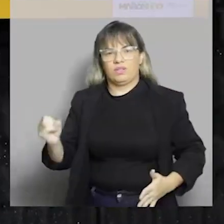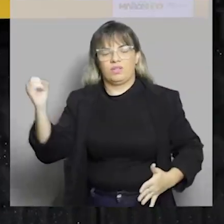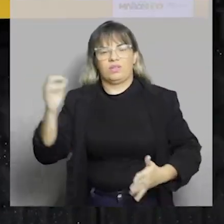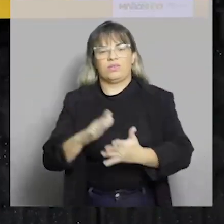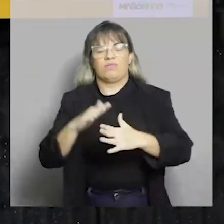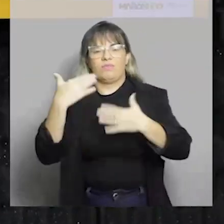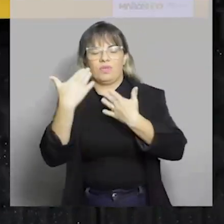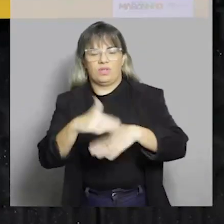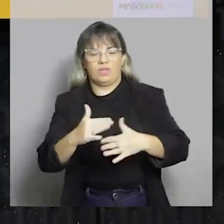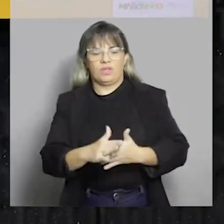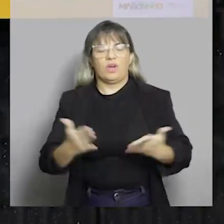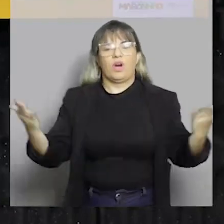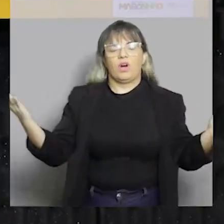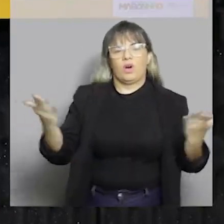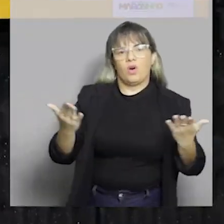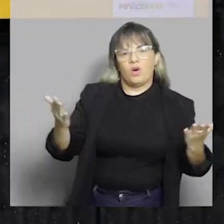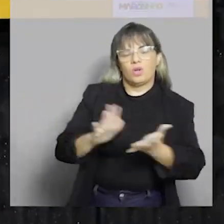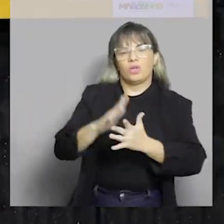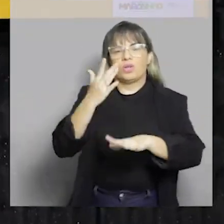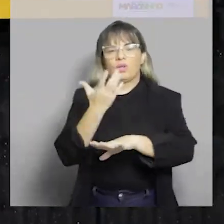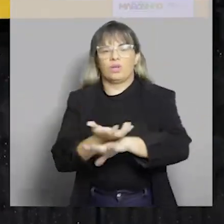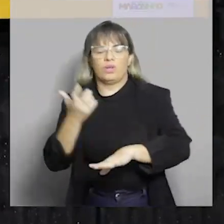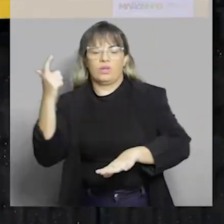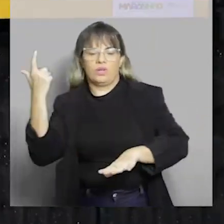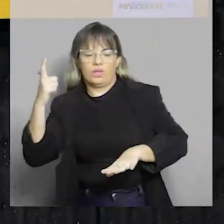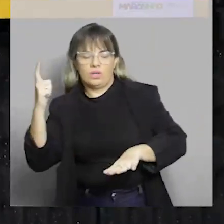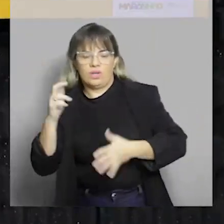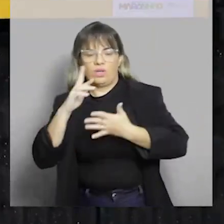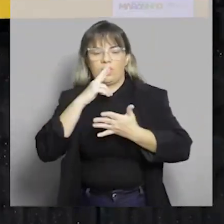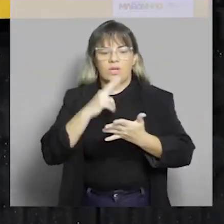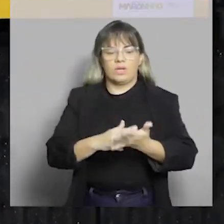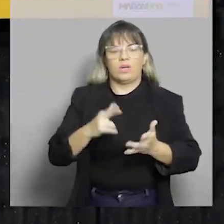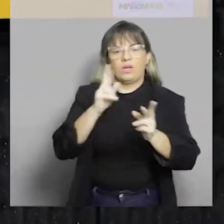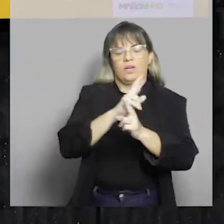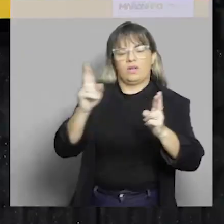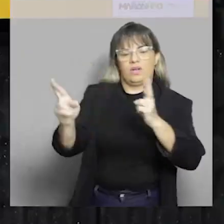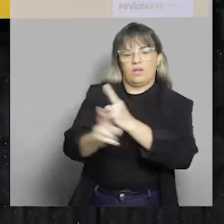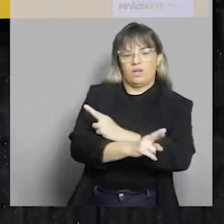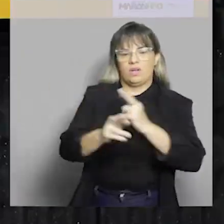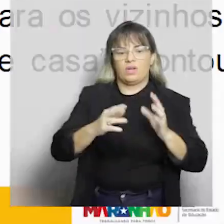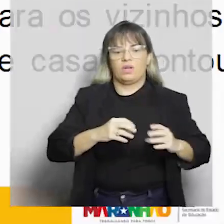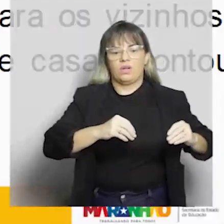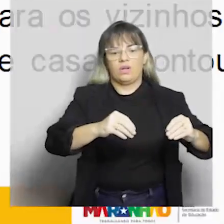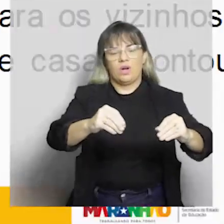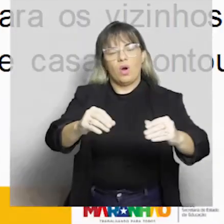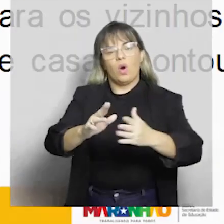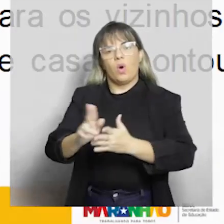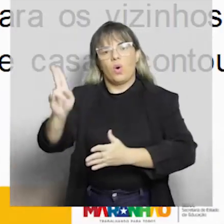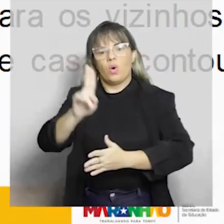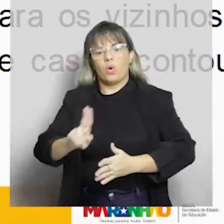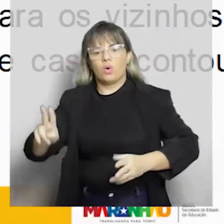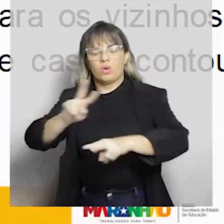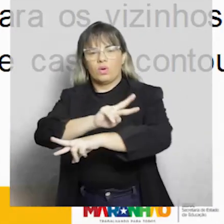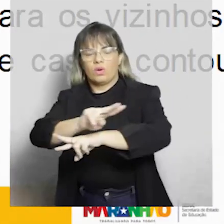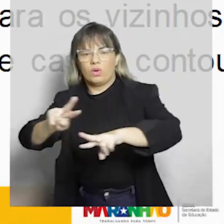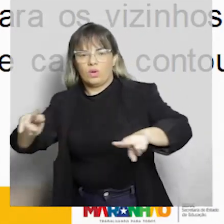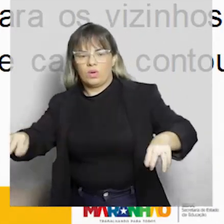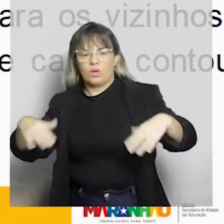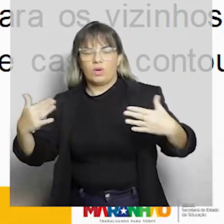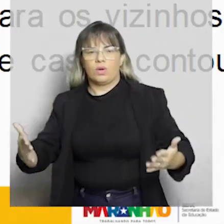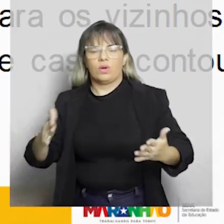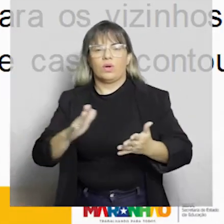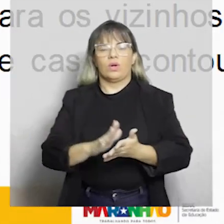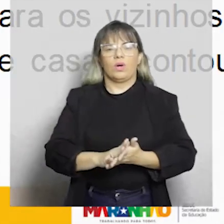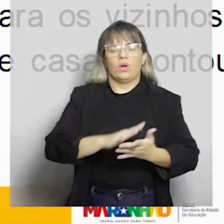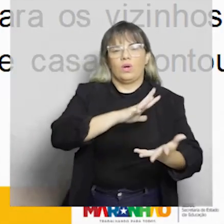certame. E hoje, em Geografia, nós estamos aí resolvendo questões relativas às terras e ao uso de recursos, né, falando sobre as questões envolvendo o